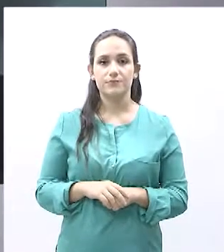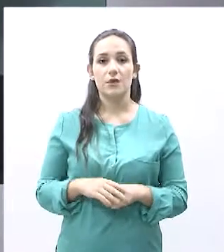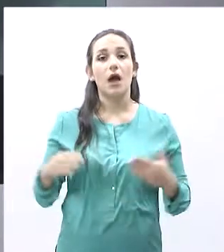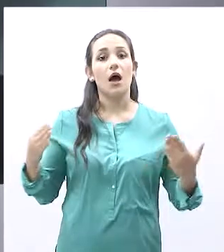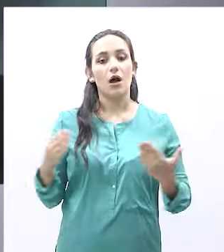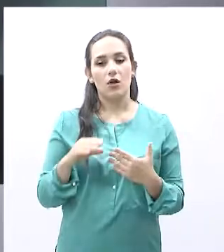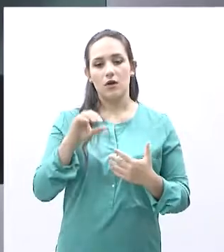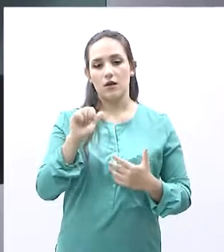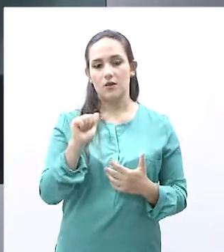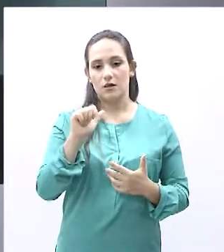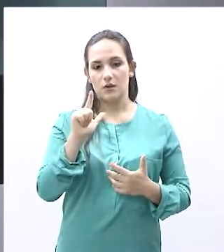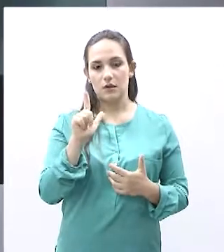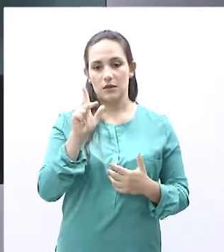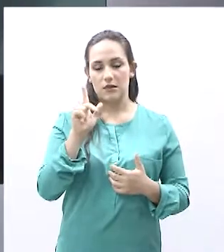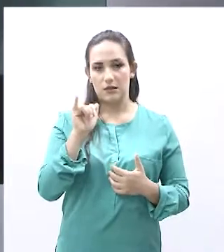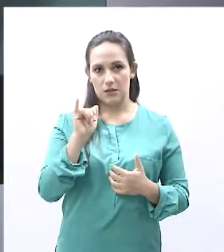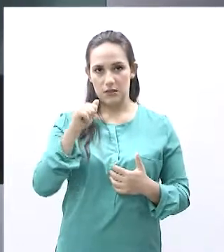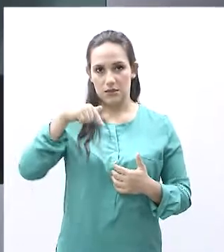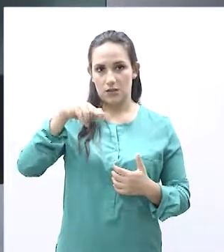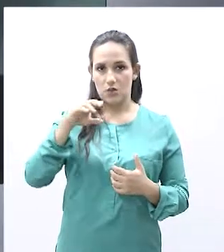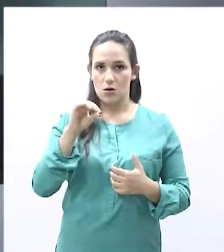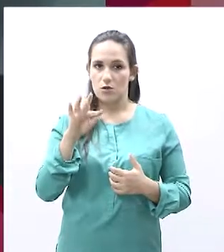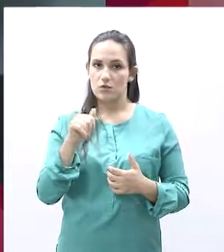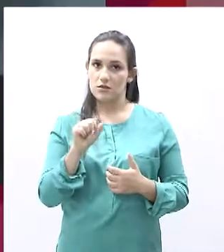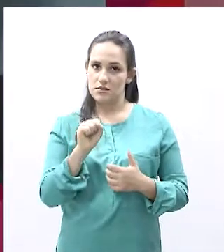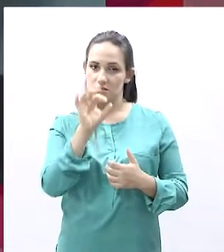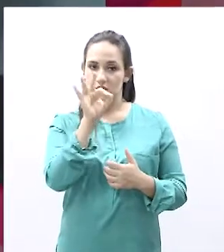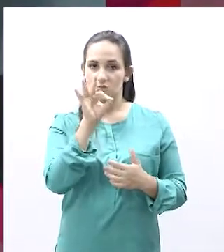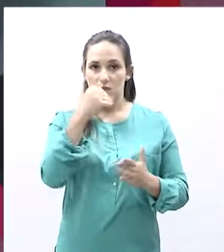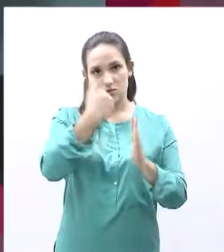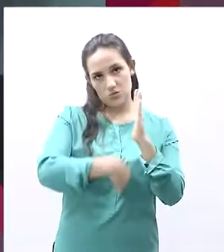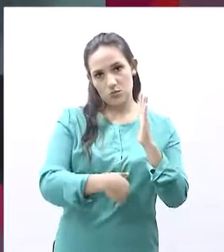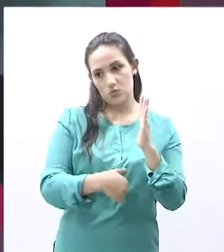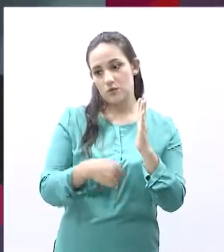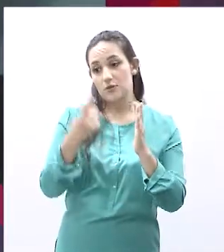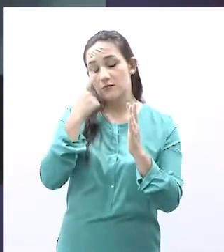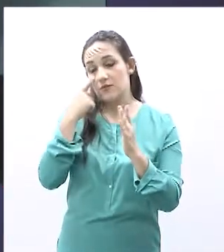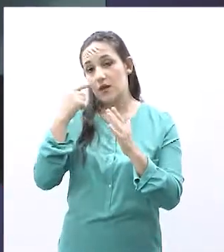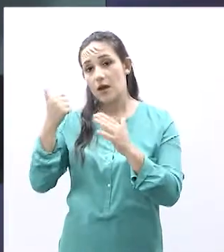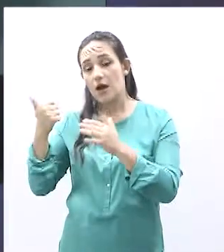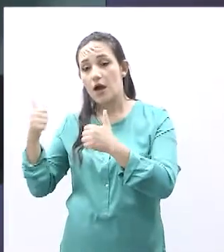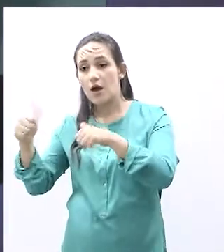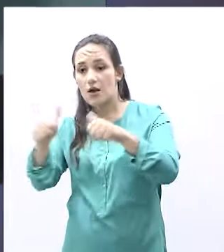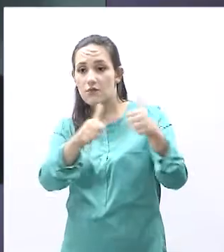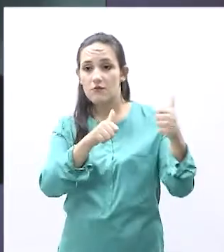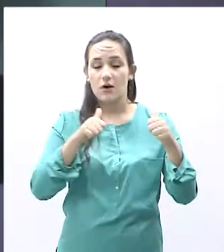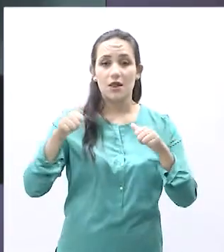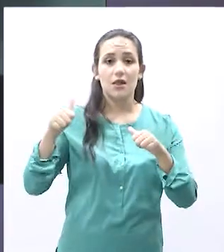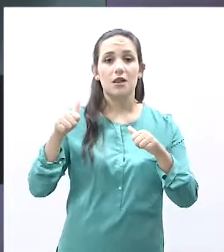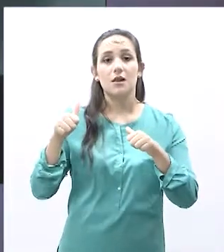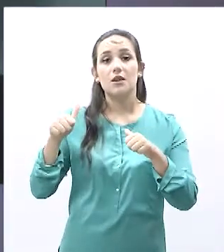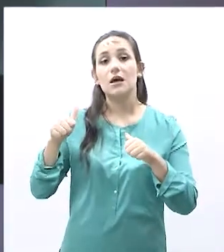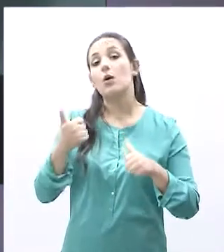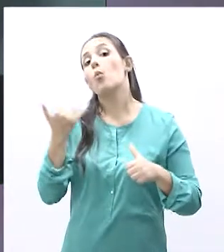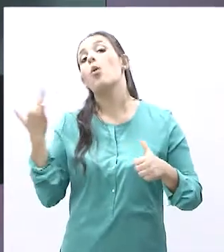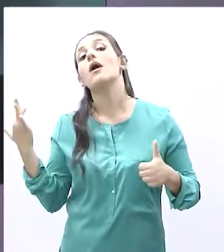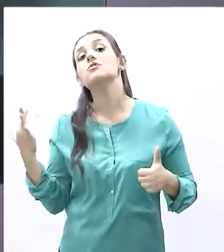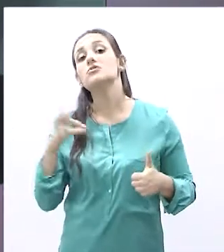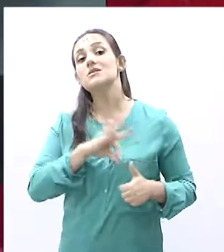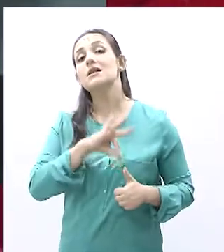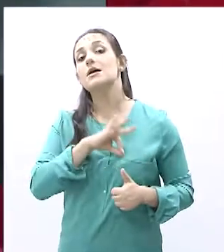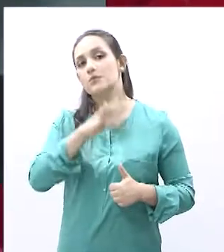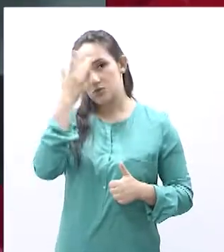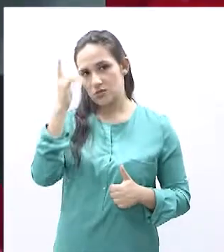as alíquotas, elas são estabelecidas conforme faixas salariais, que nem o imposto de renda. Então, na medida